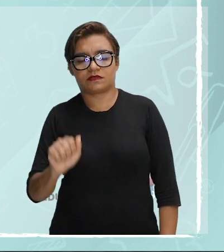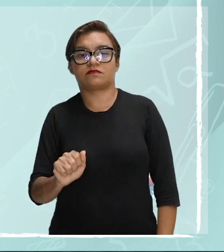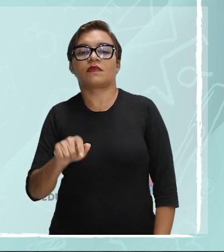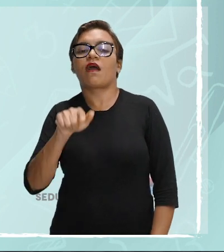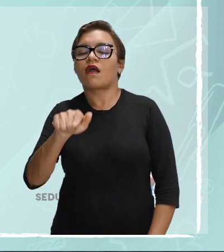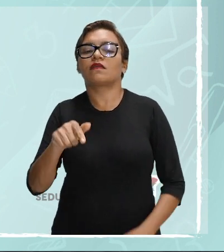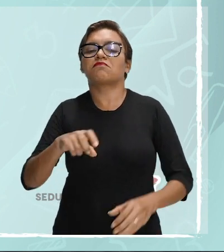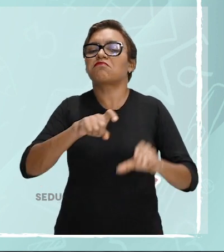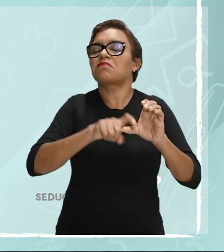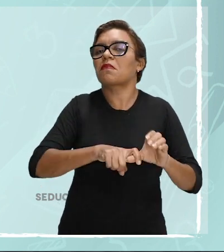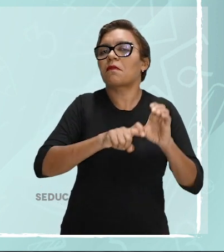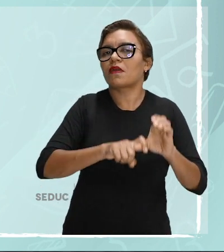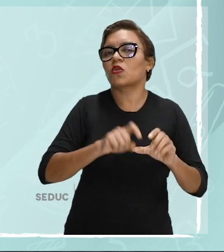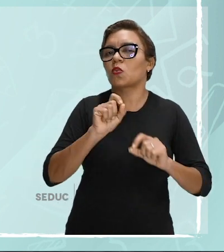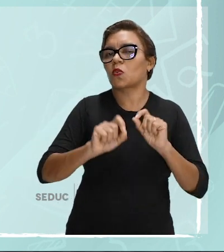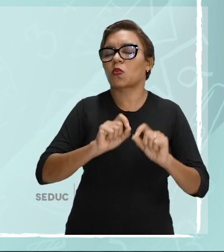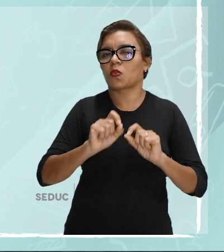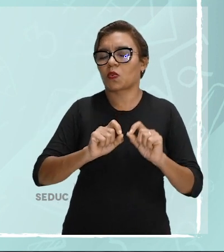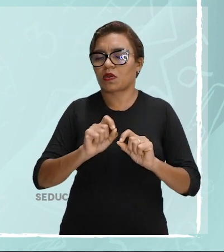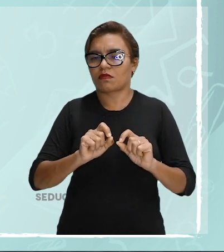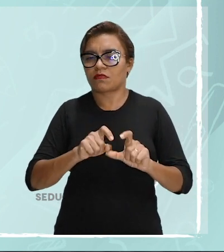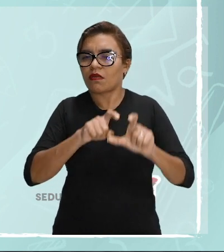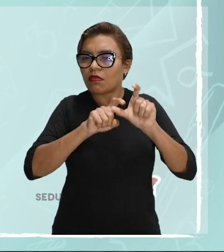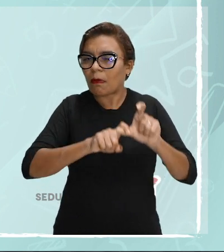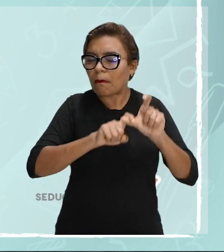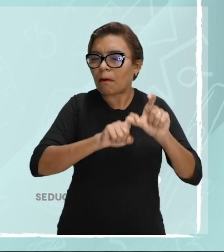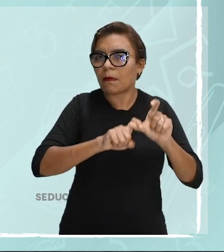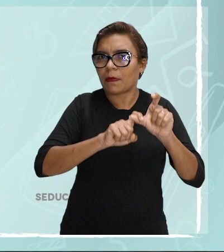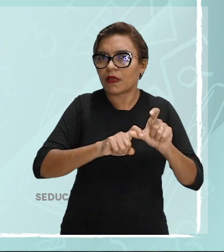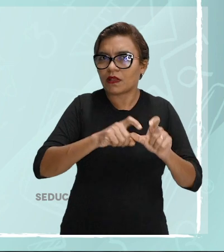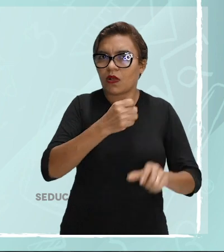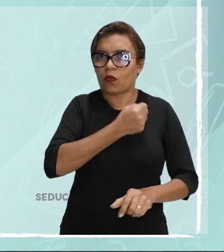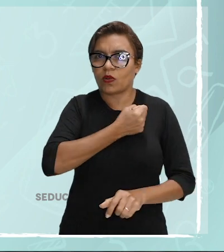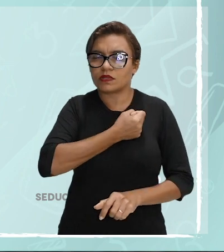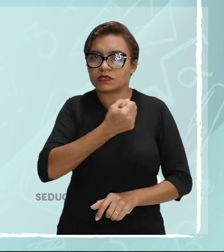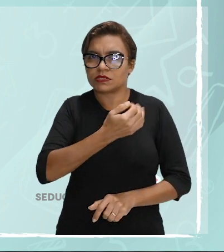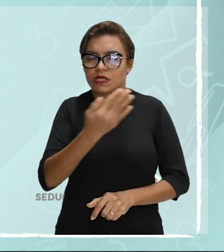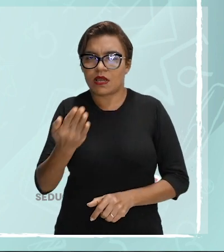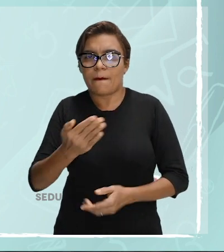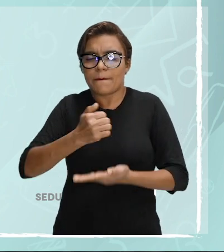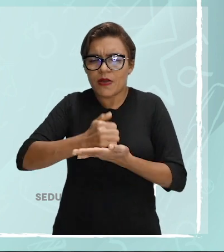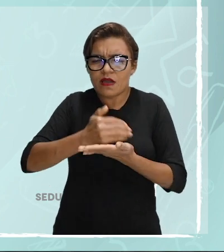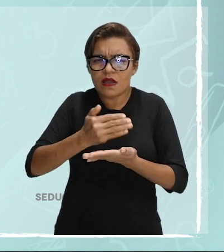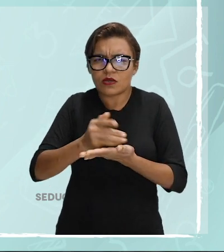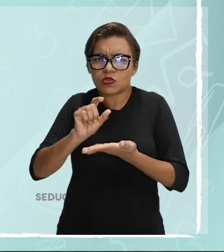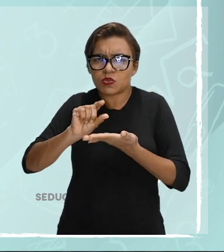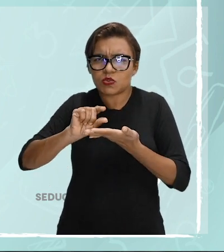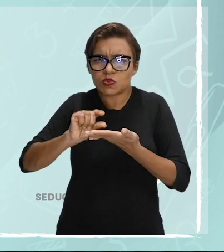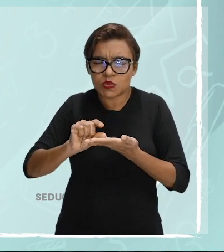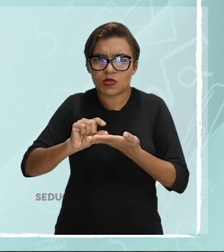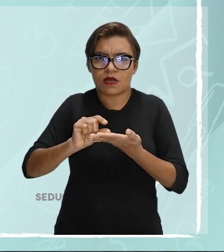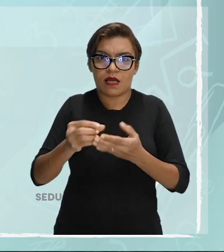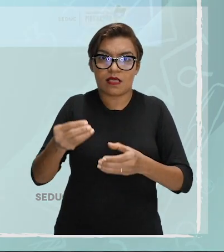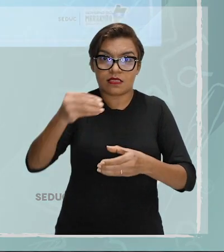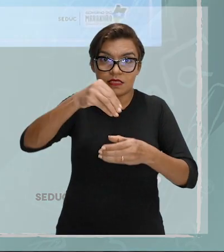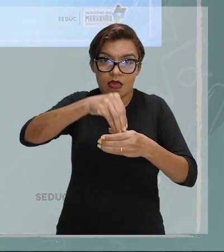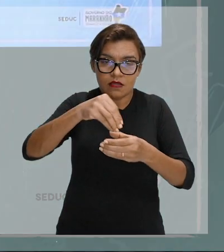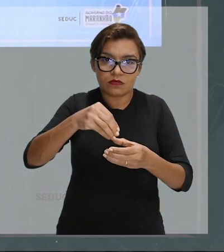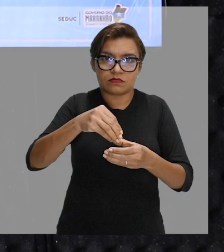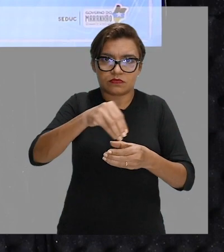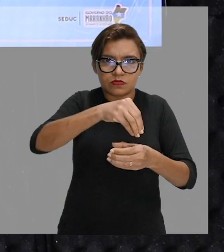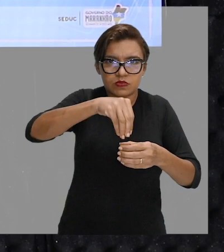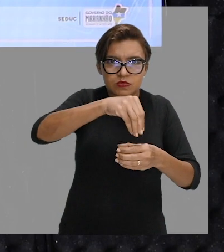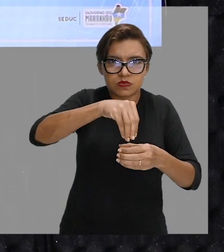dependem exclusivamente da quantidade de partículas dissolvidas em solução. Ou